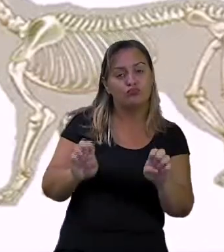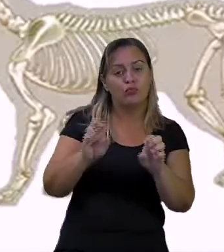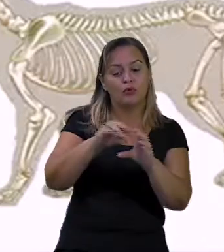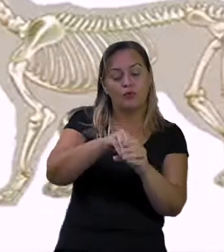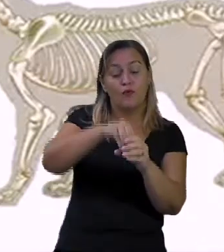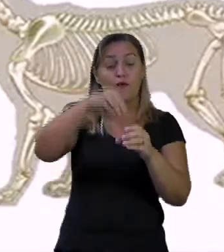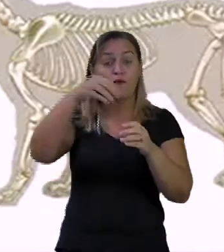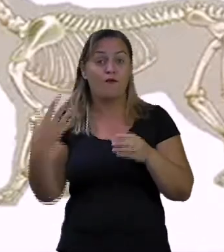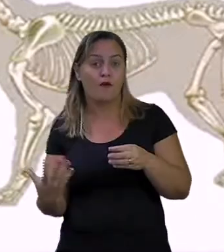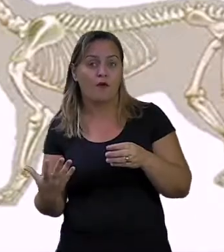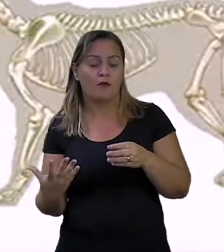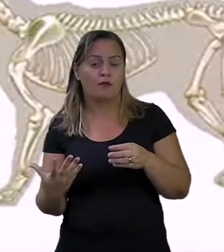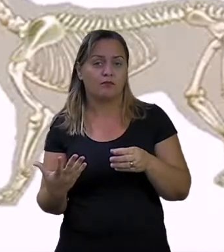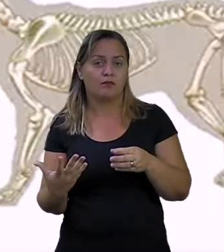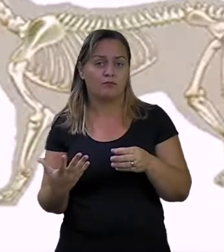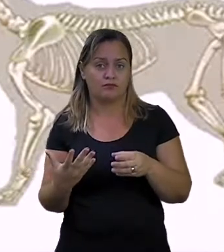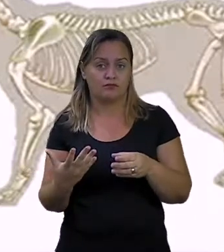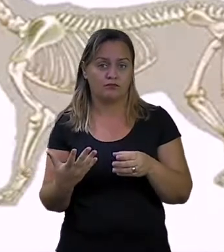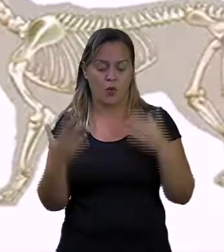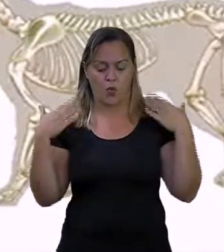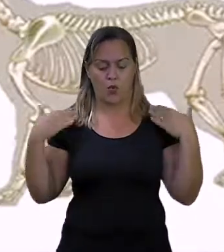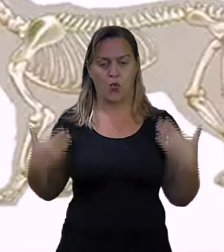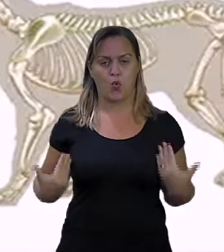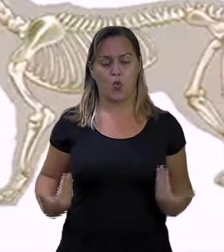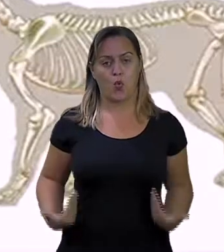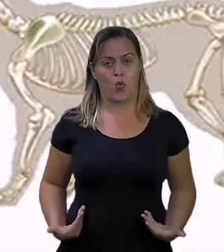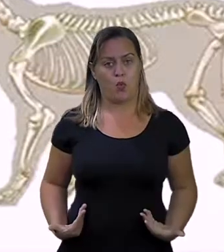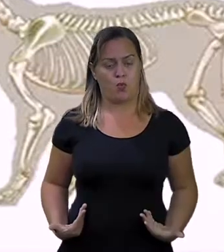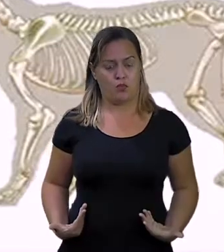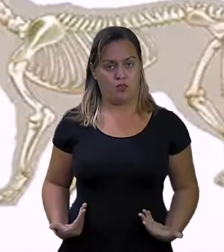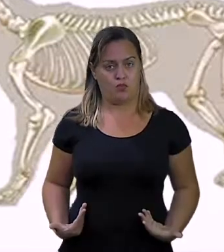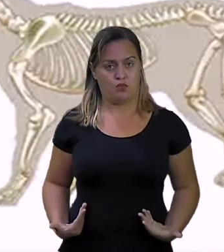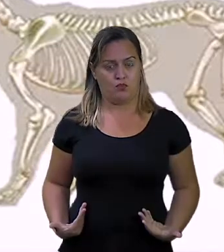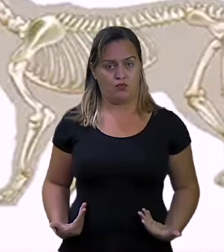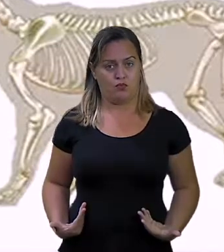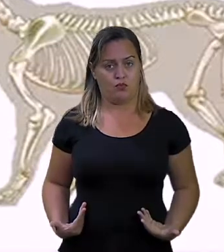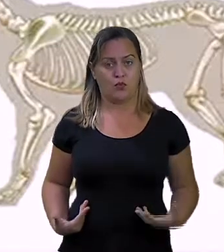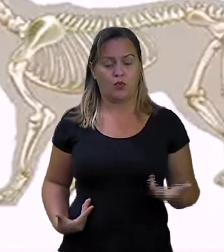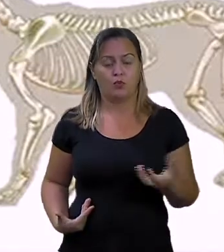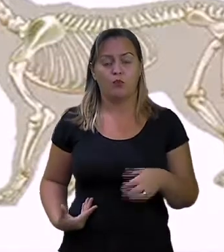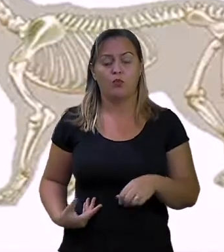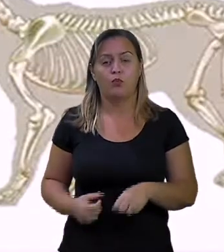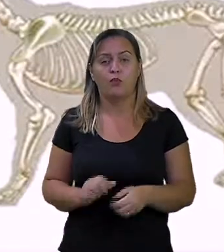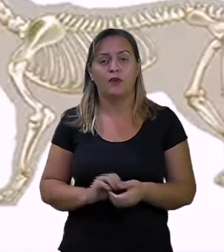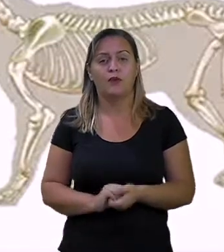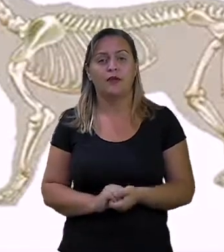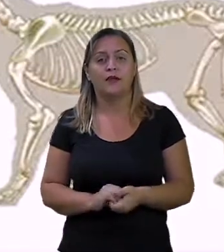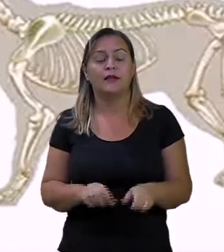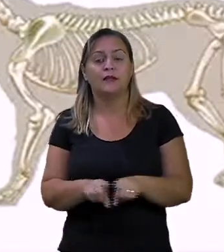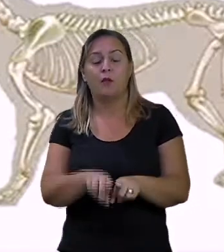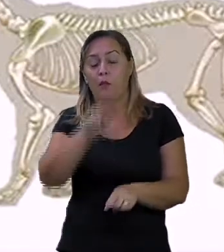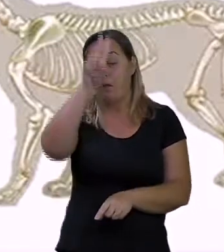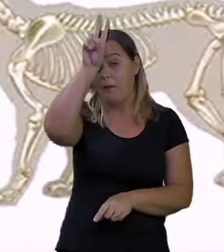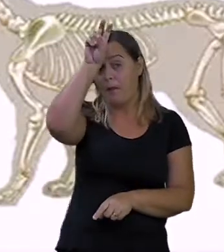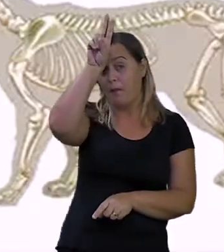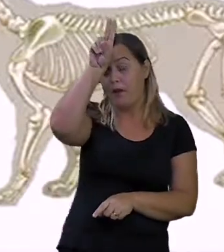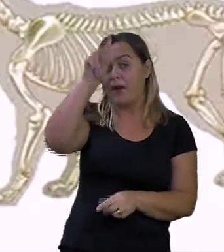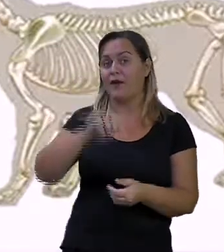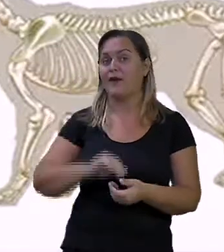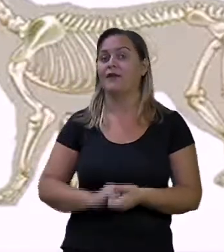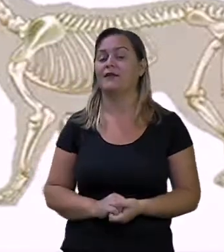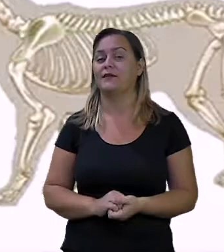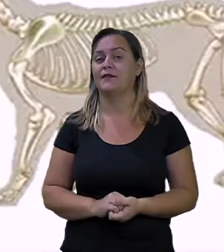externa? Aí a gente vai ter o camarão, a barata, que muita gente tem medo,